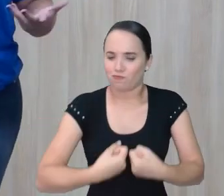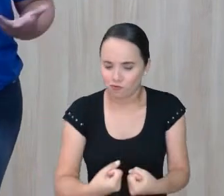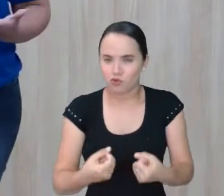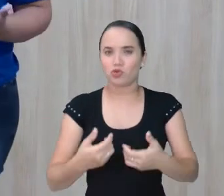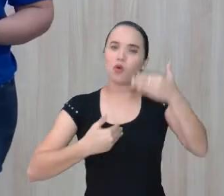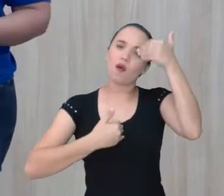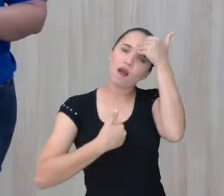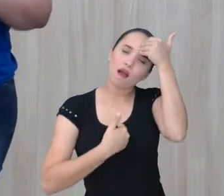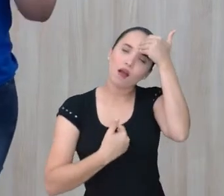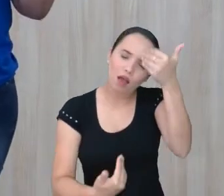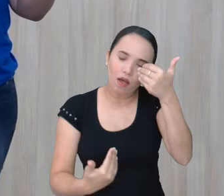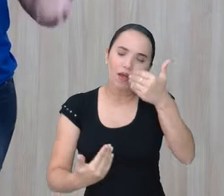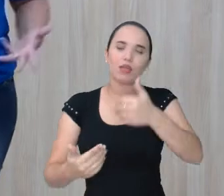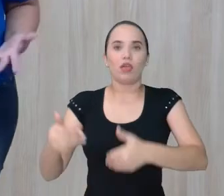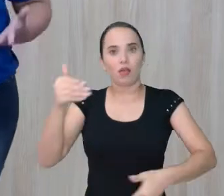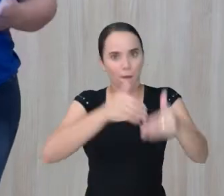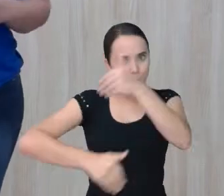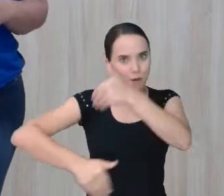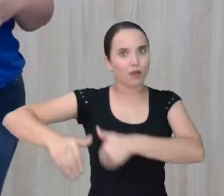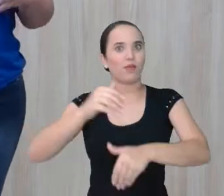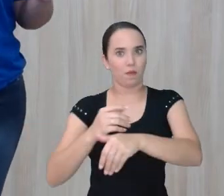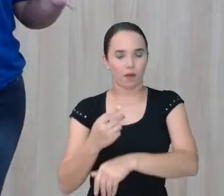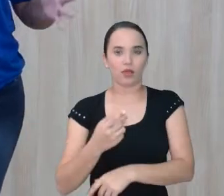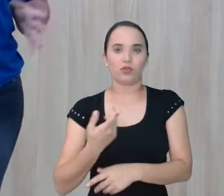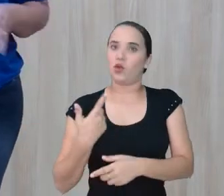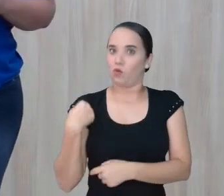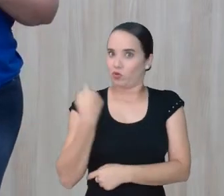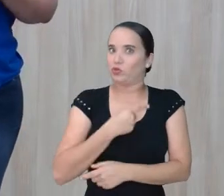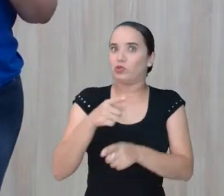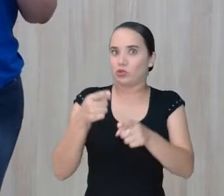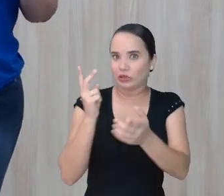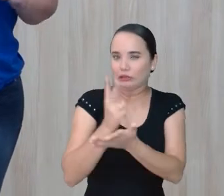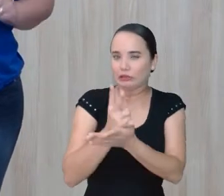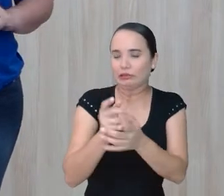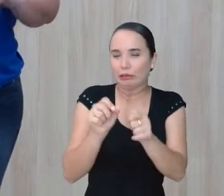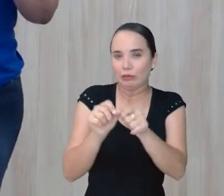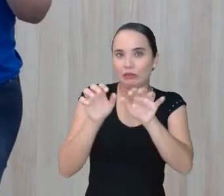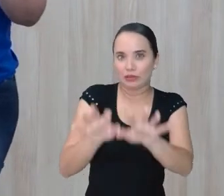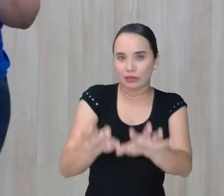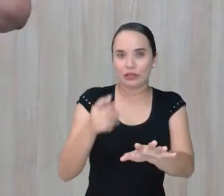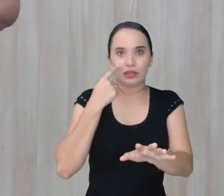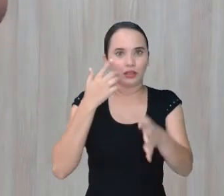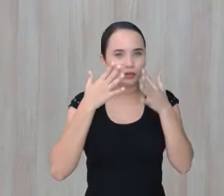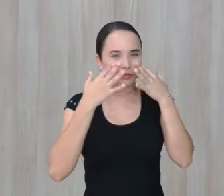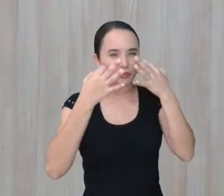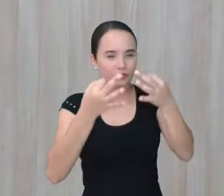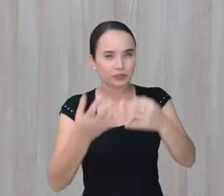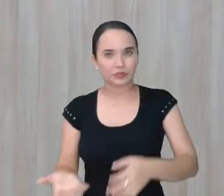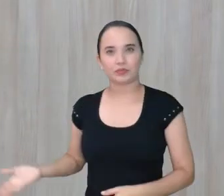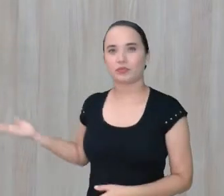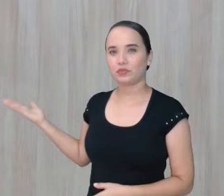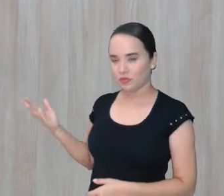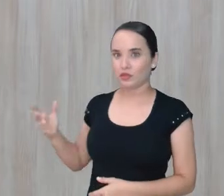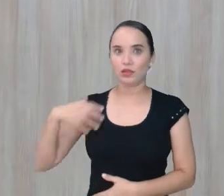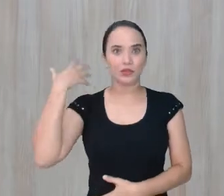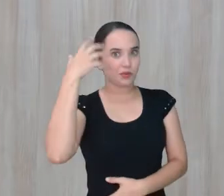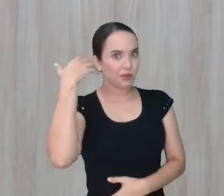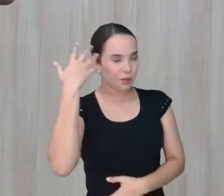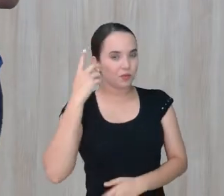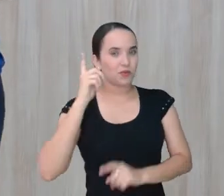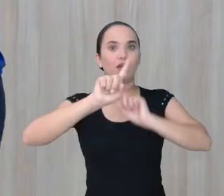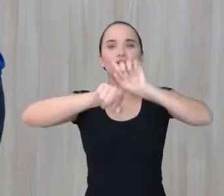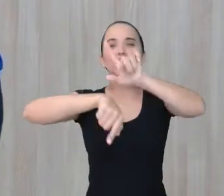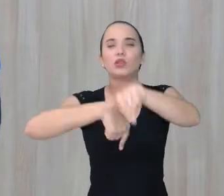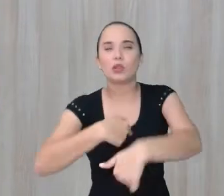de André aqui. A gente sempre topa essas coisas e vamos lá. Presta bem atenção na letra da música que